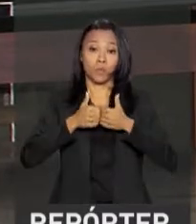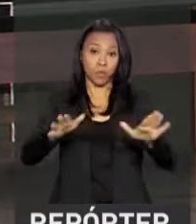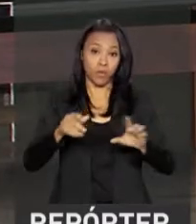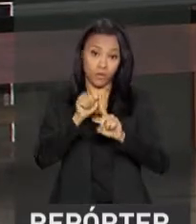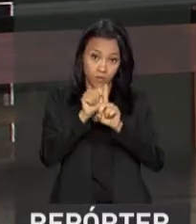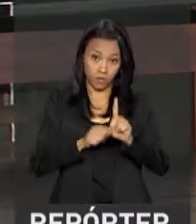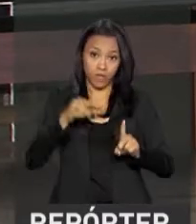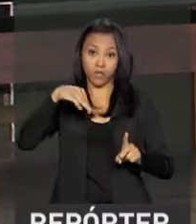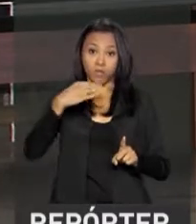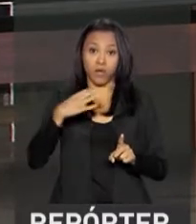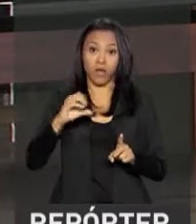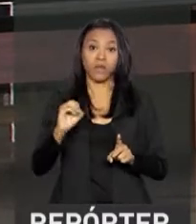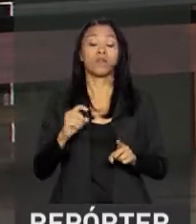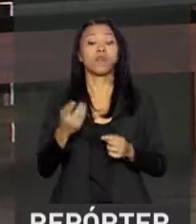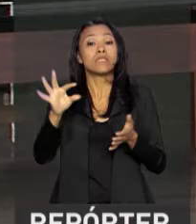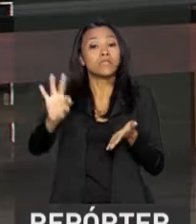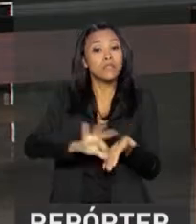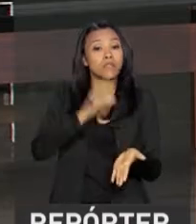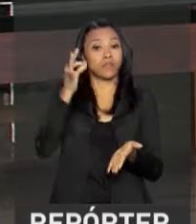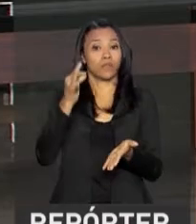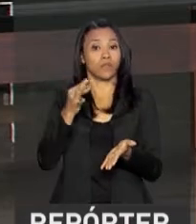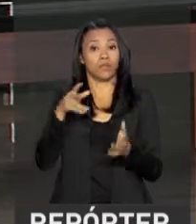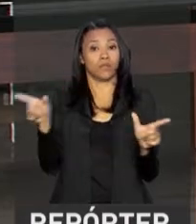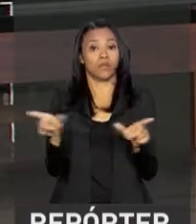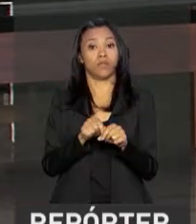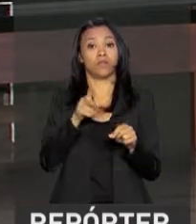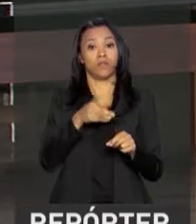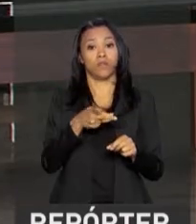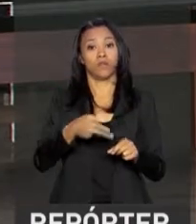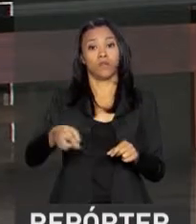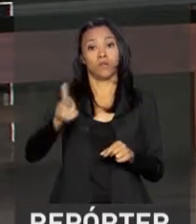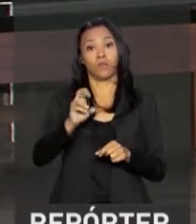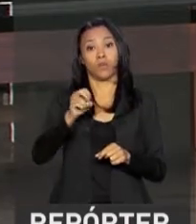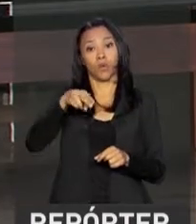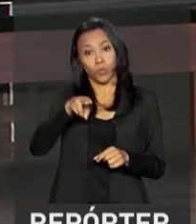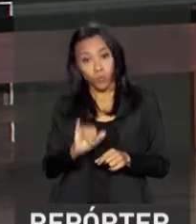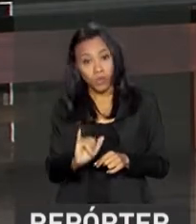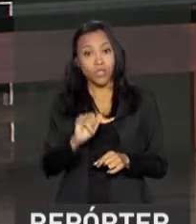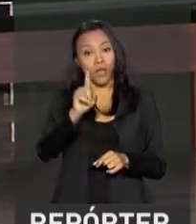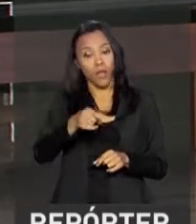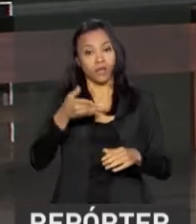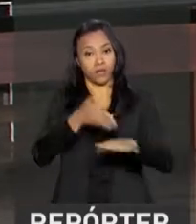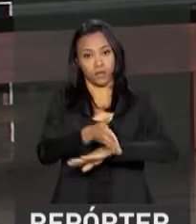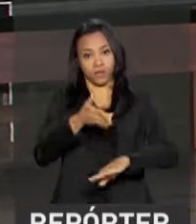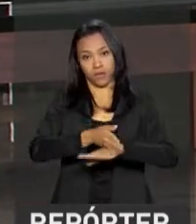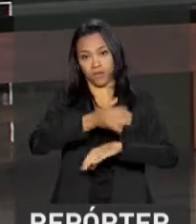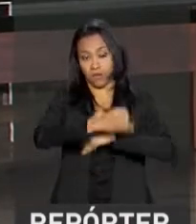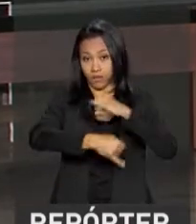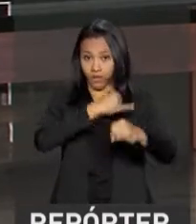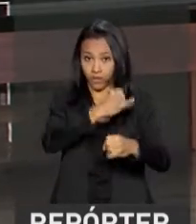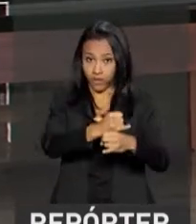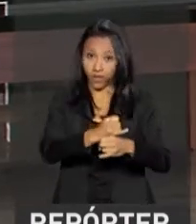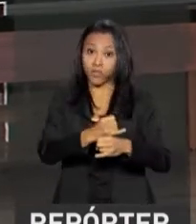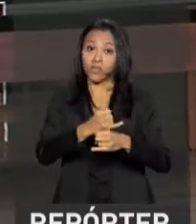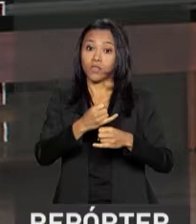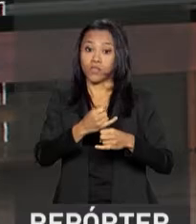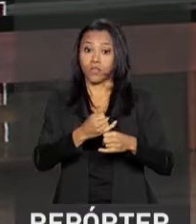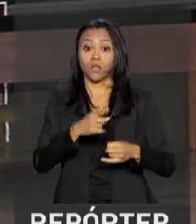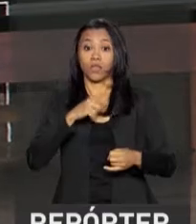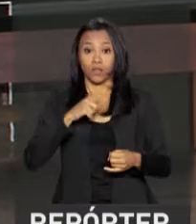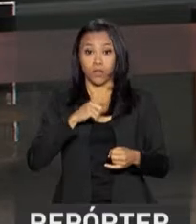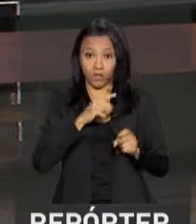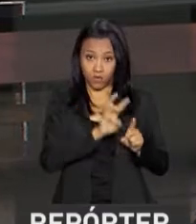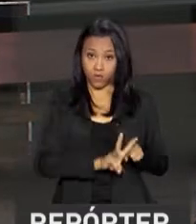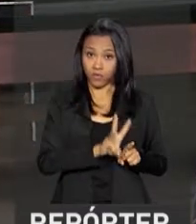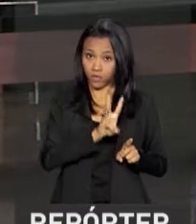para o prouni podem ser feitas ou devem ser feitas pela página do prouni na internet em site